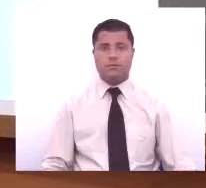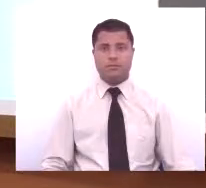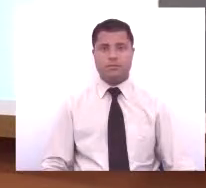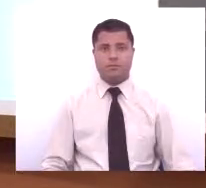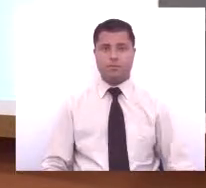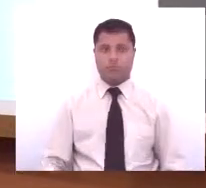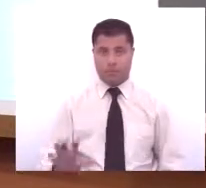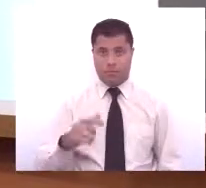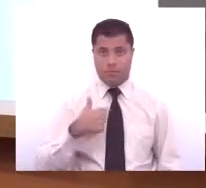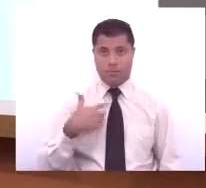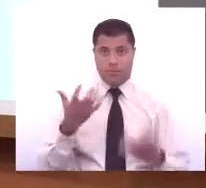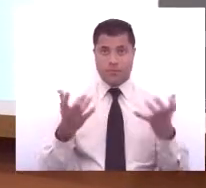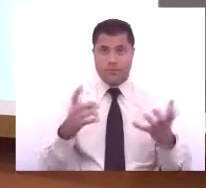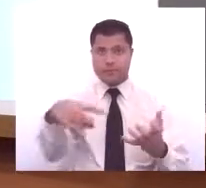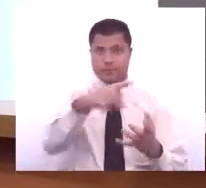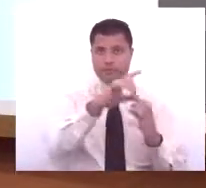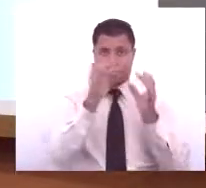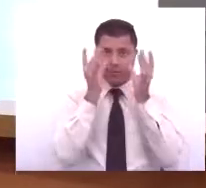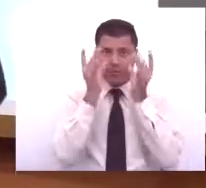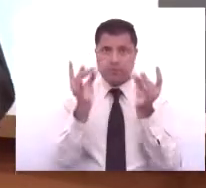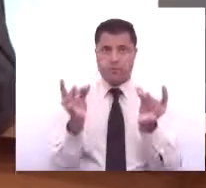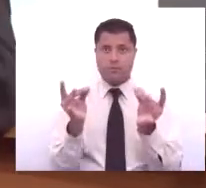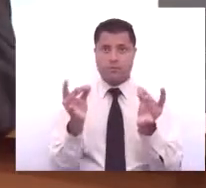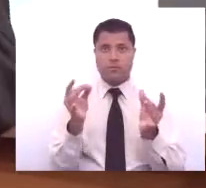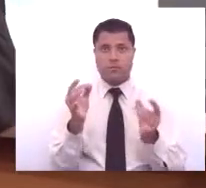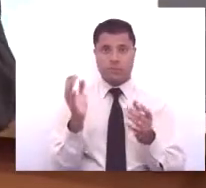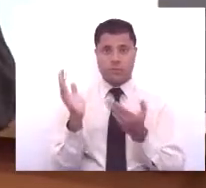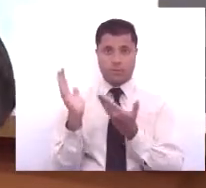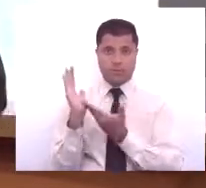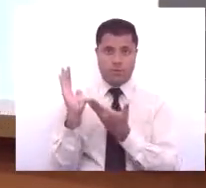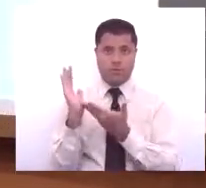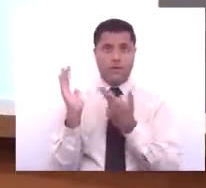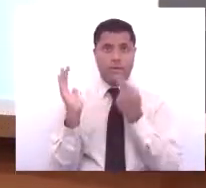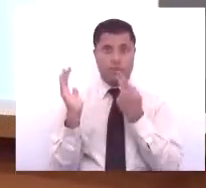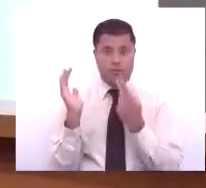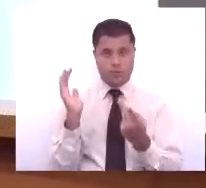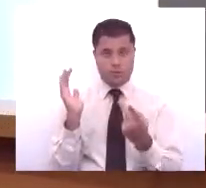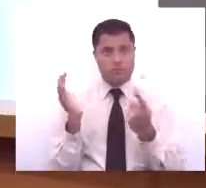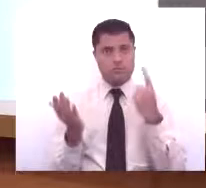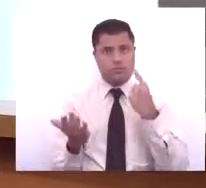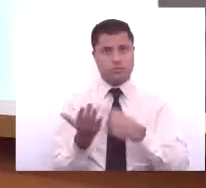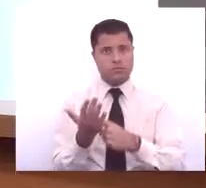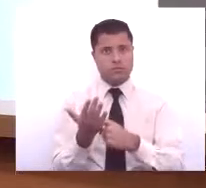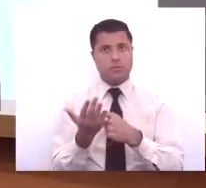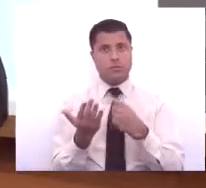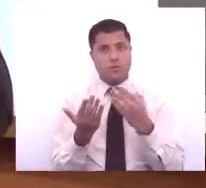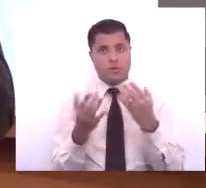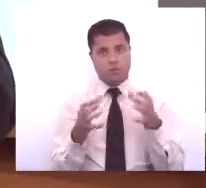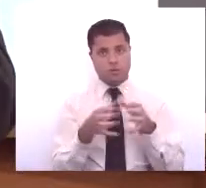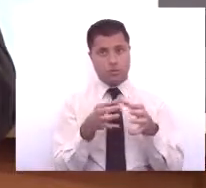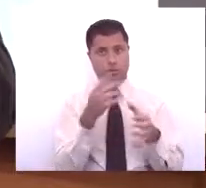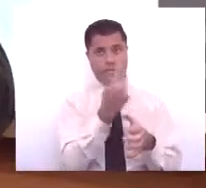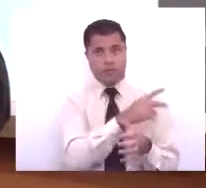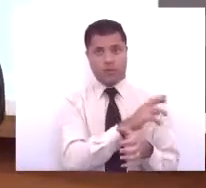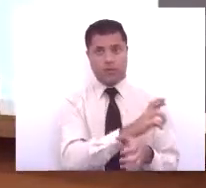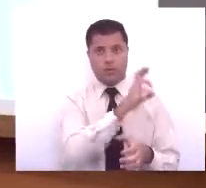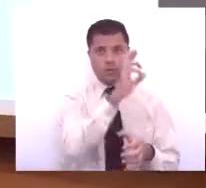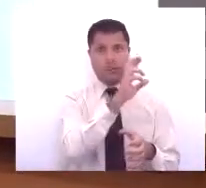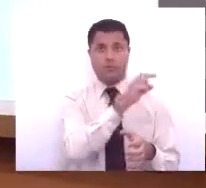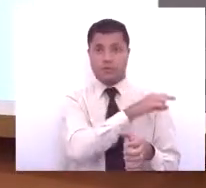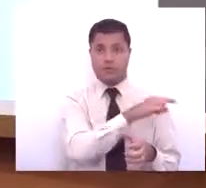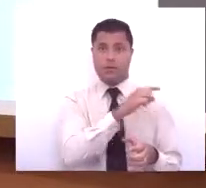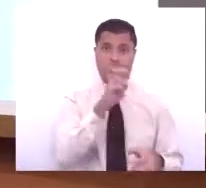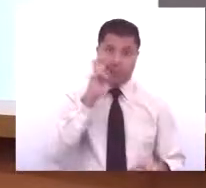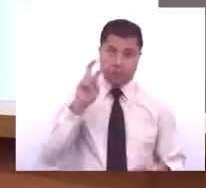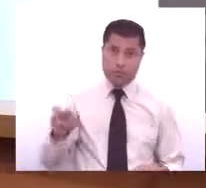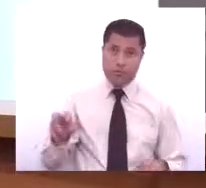que observasse bem que ele disse, comprometendo o magistrado, dizendo que ele reconheceu